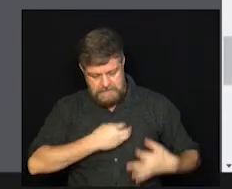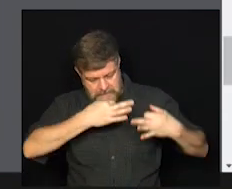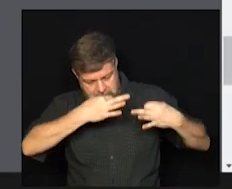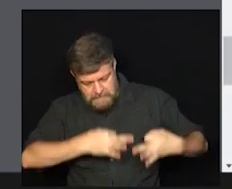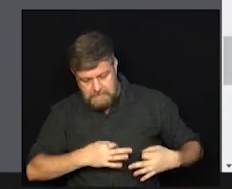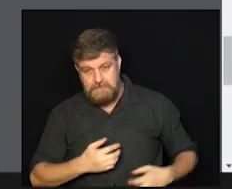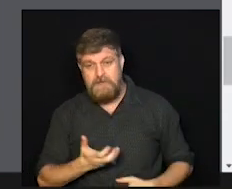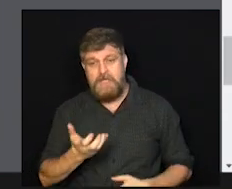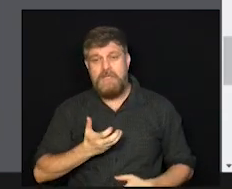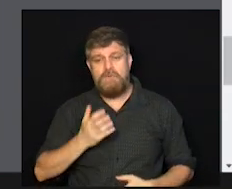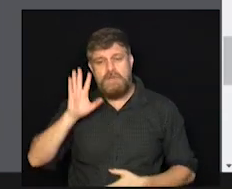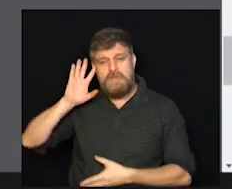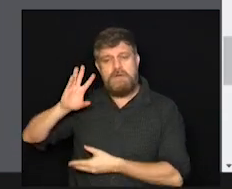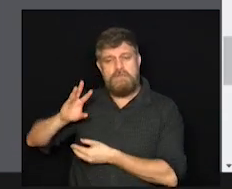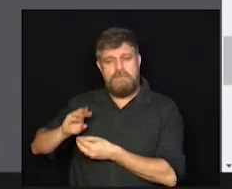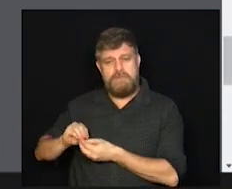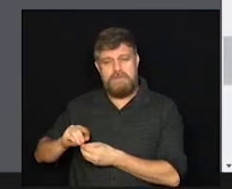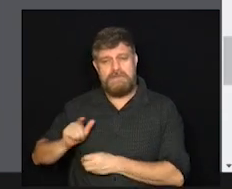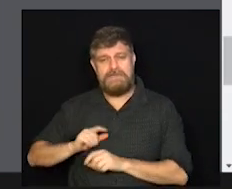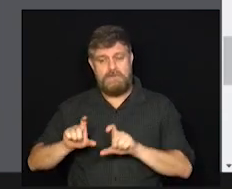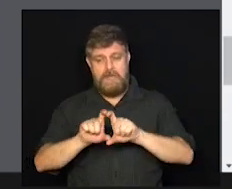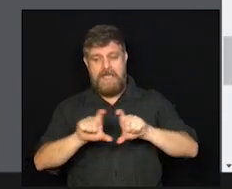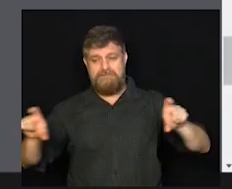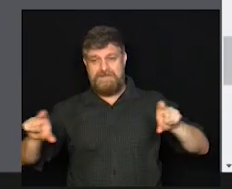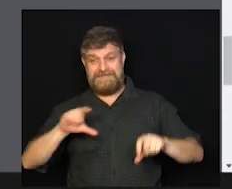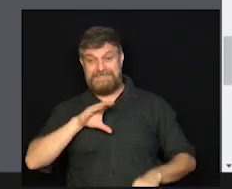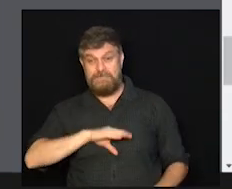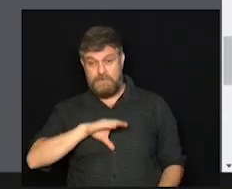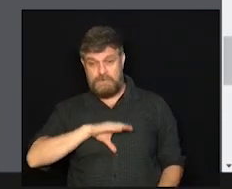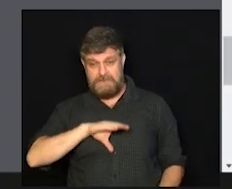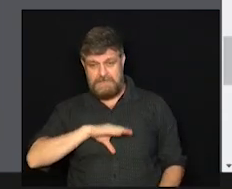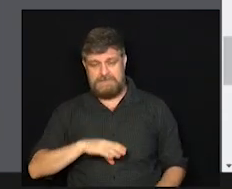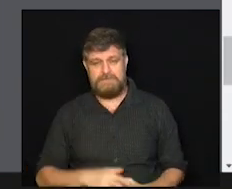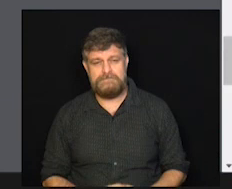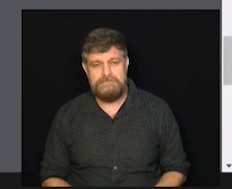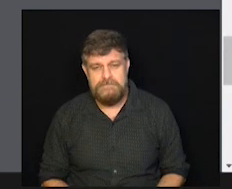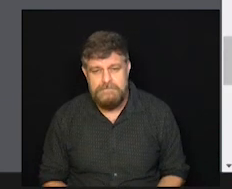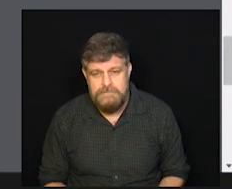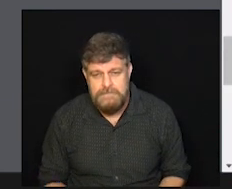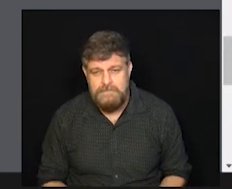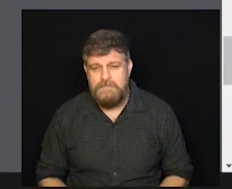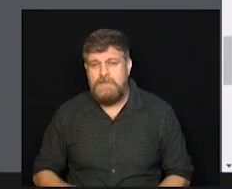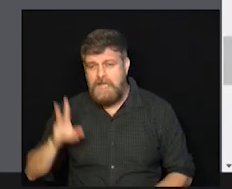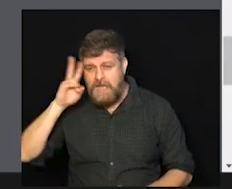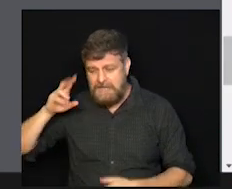de encerrar dizendo a seguinte frase: o histórico de lutas